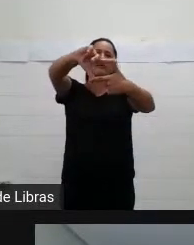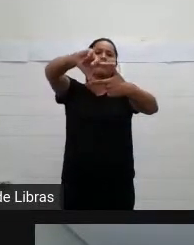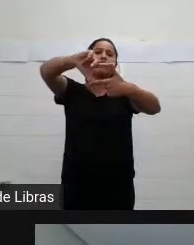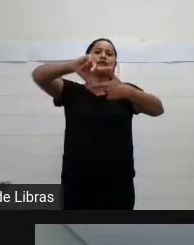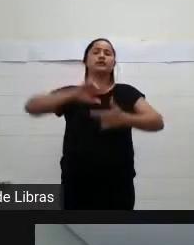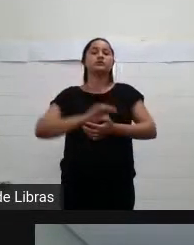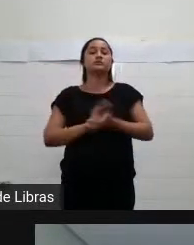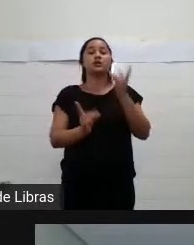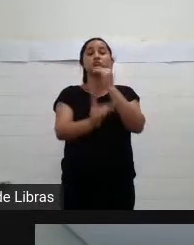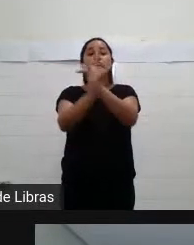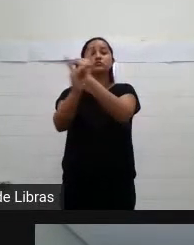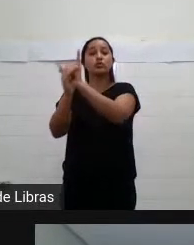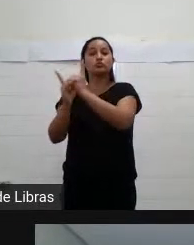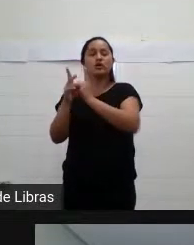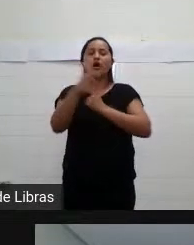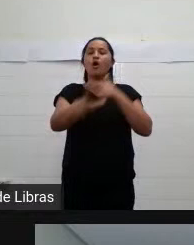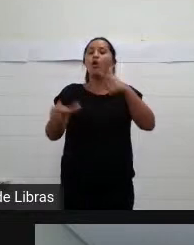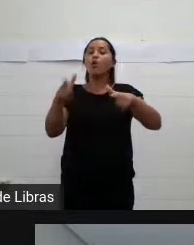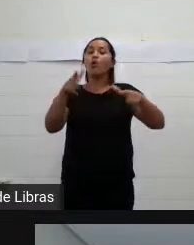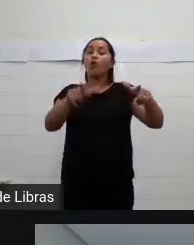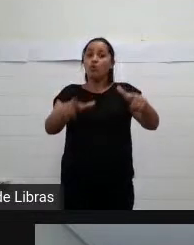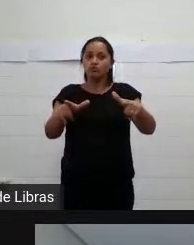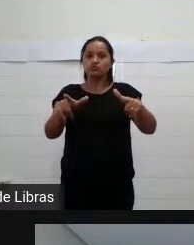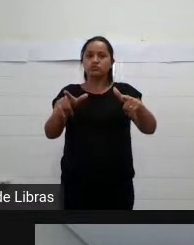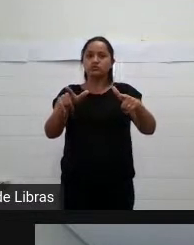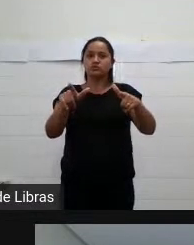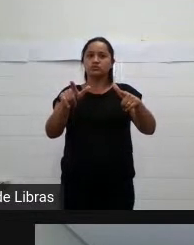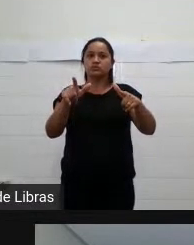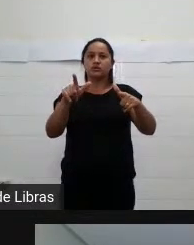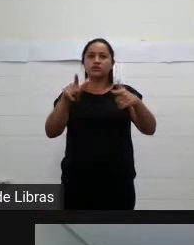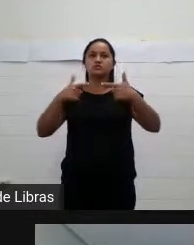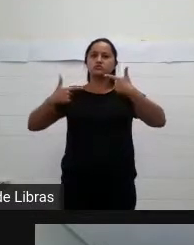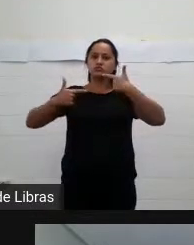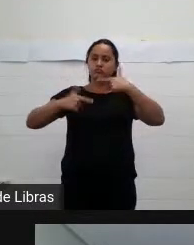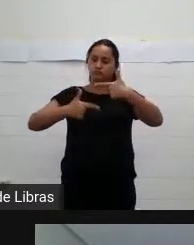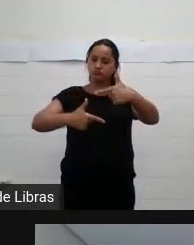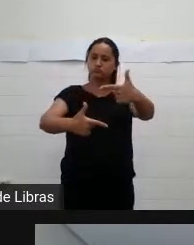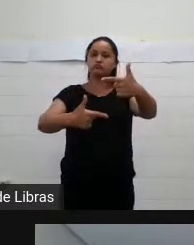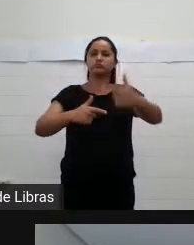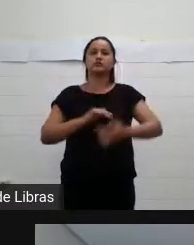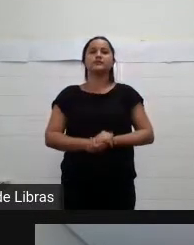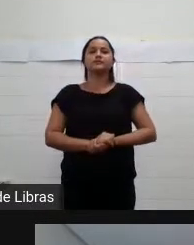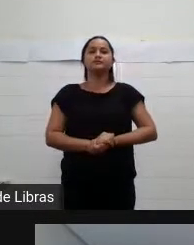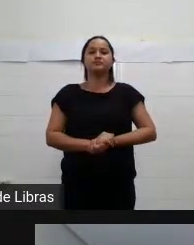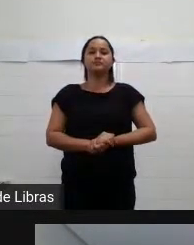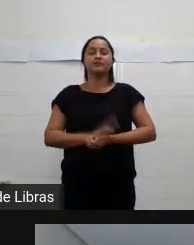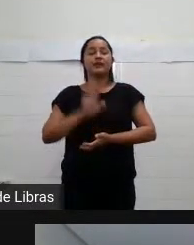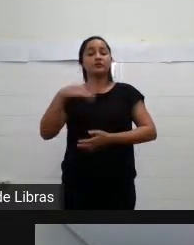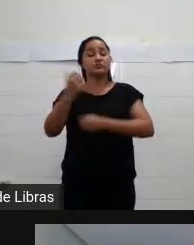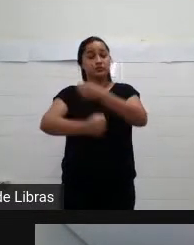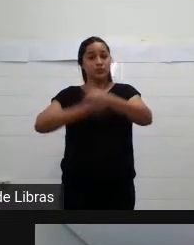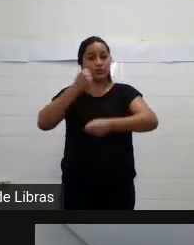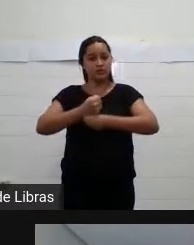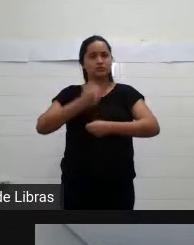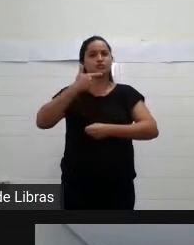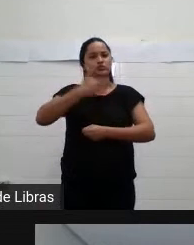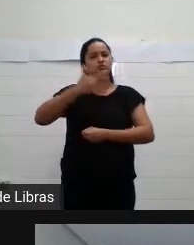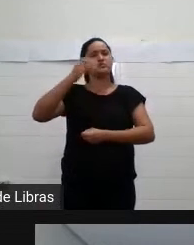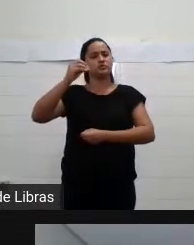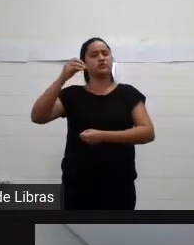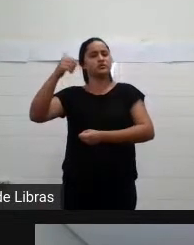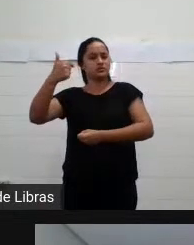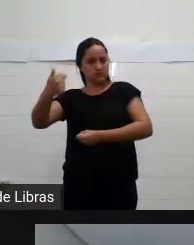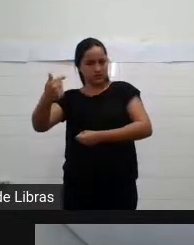tentar encontrar outras referências de pensamento. E aí, em 2017, eu indiquei a Conceição para